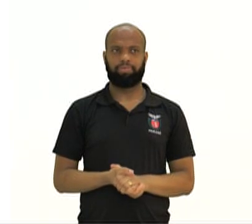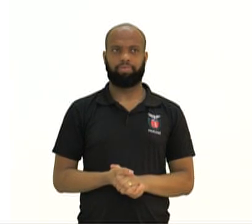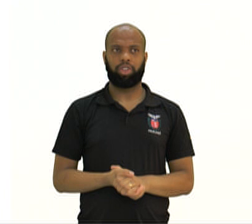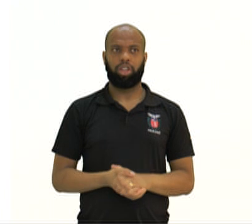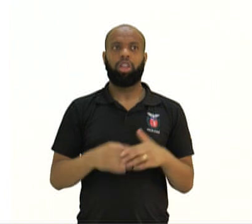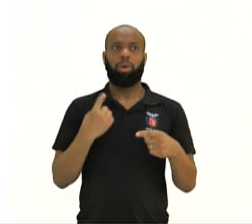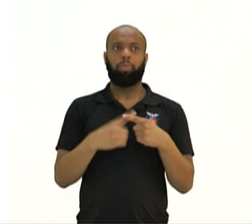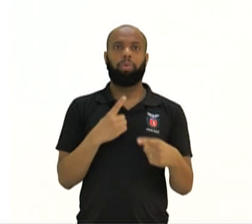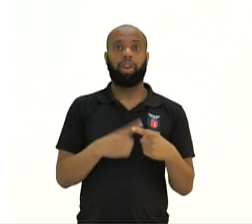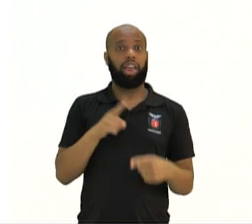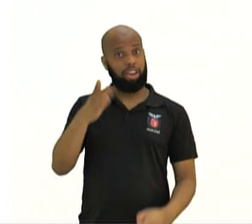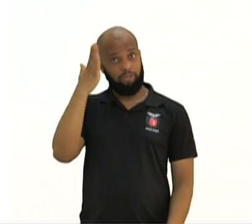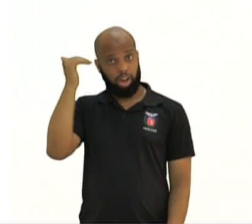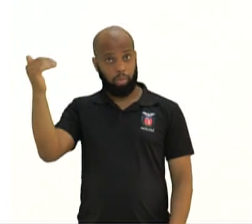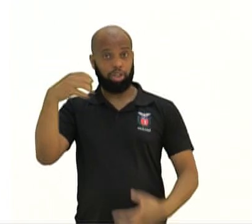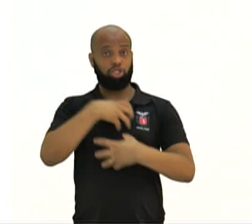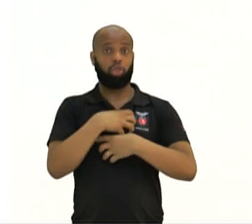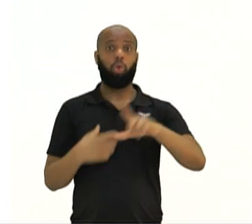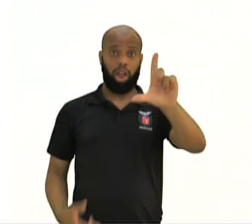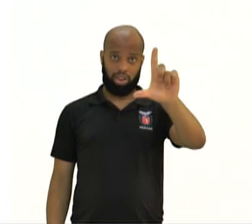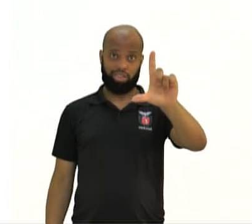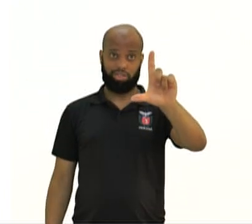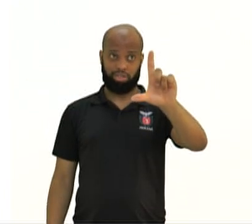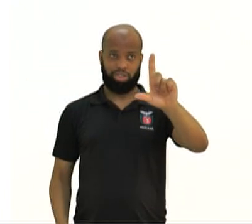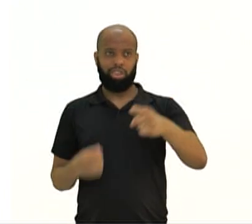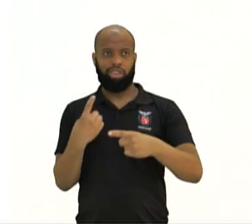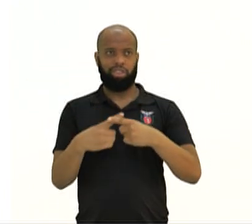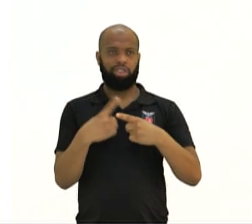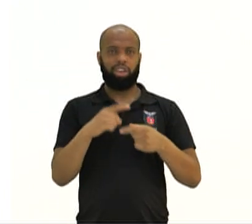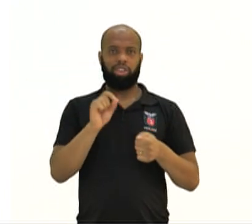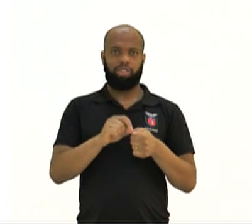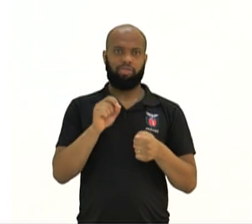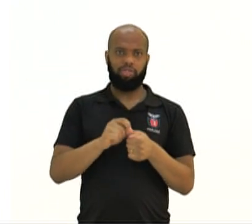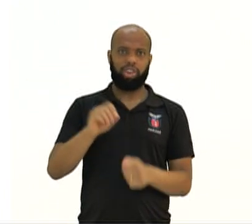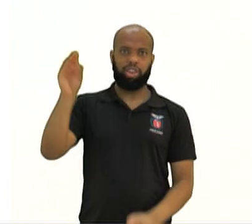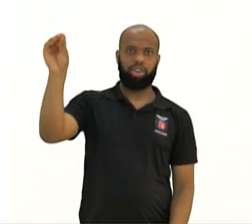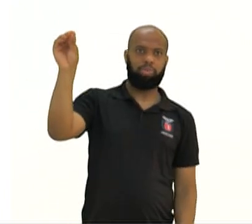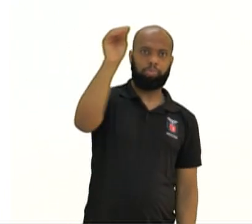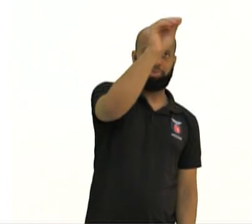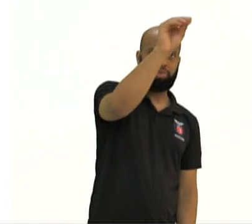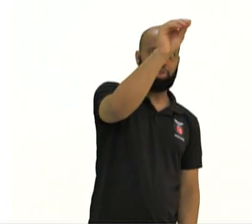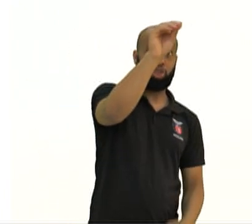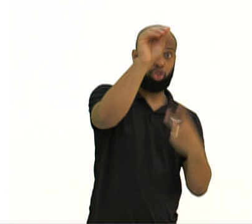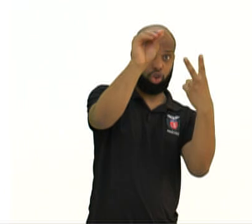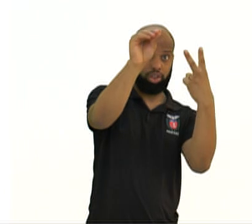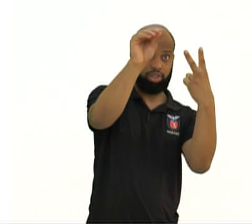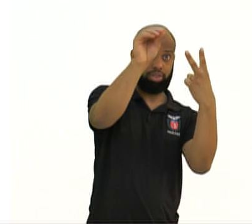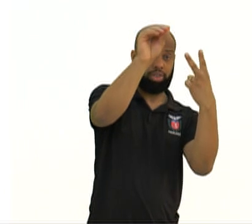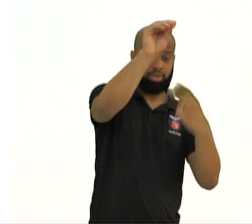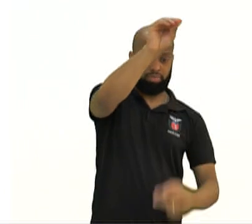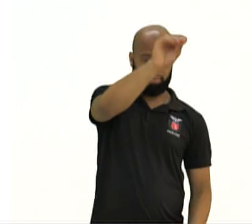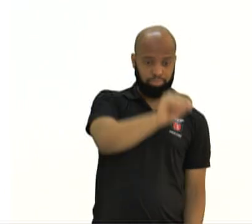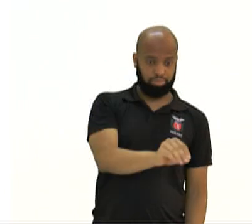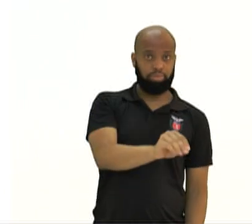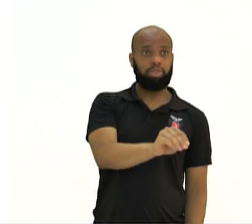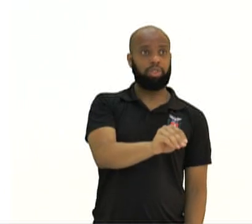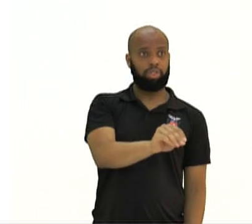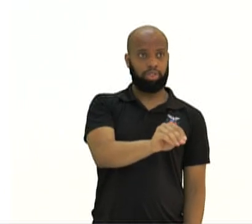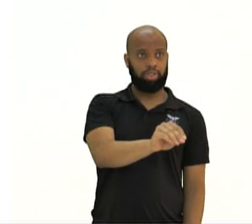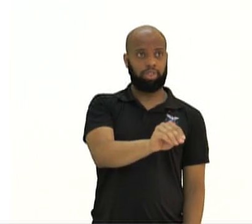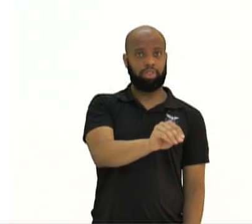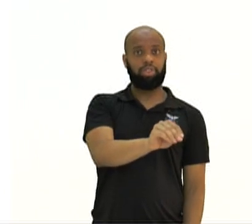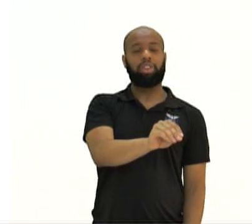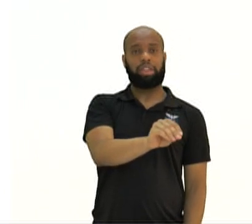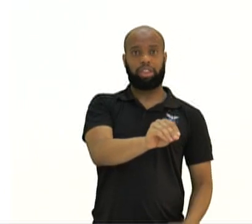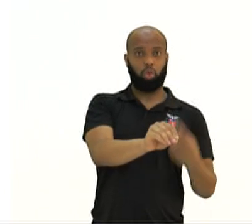Ele é conhecido como movimento de L. Por que L? Porque ele se movimenta duas casas numa direção e ele vira